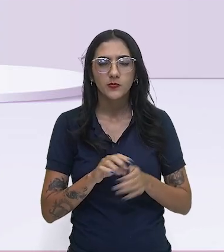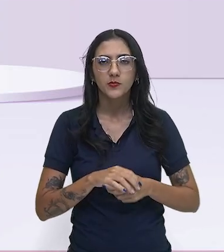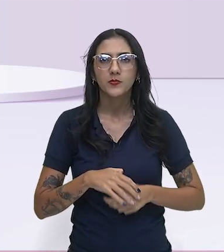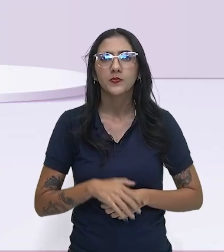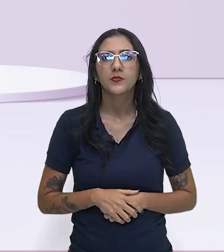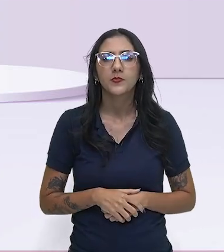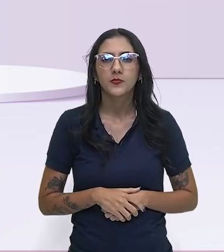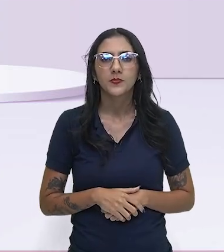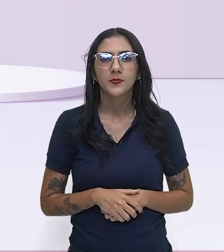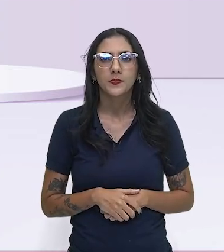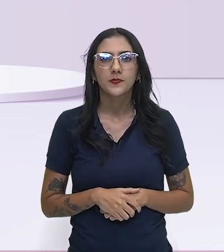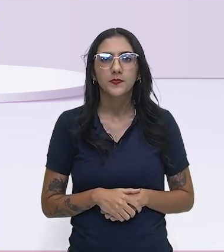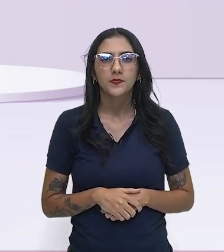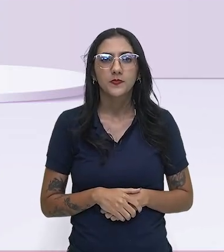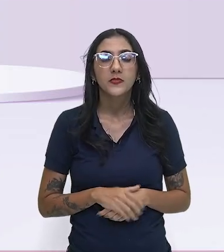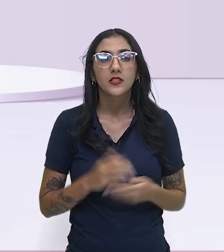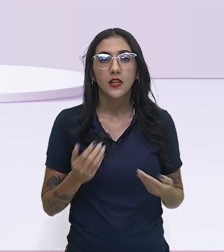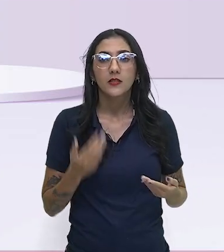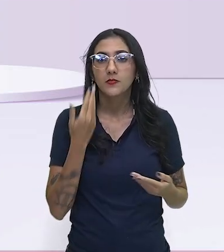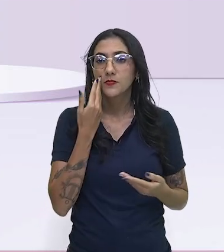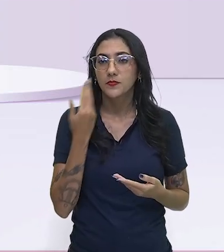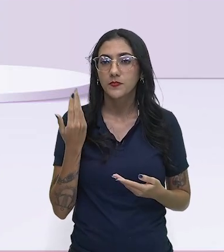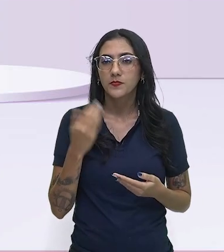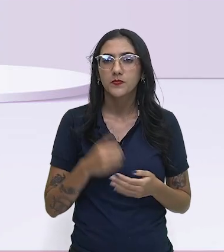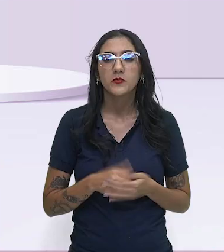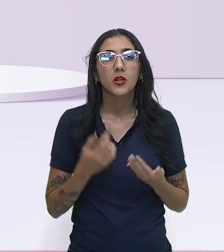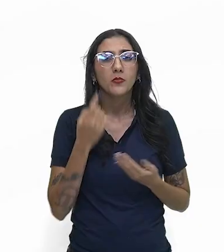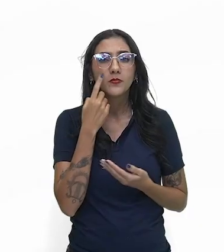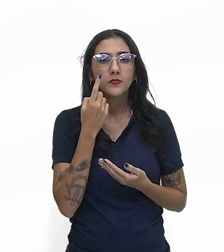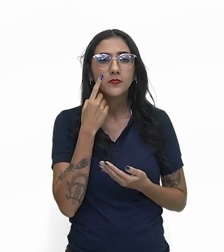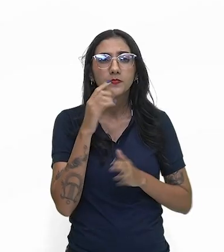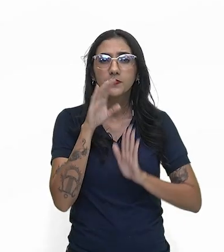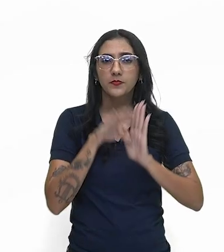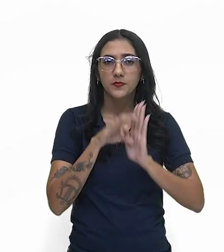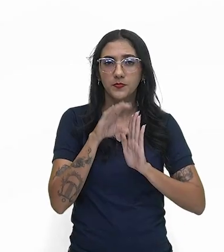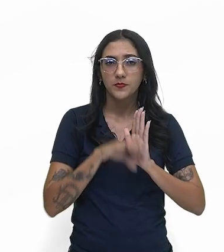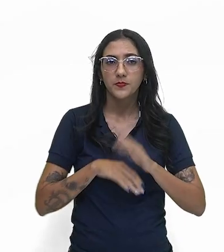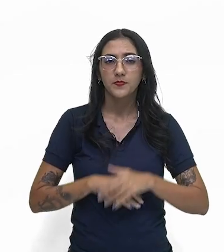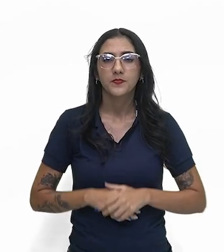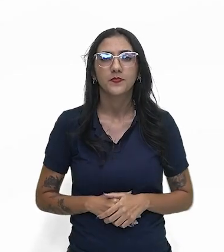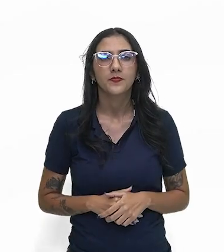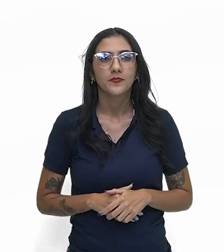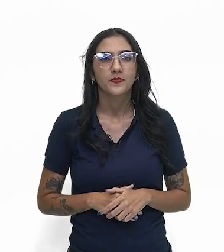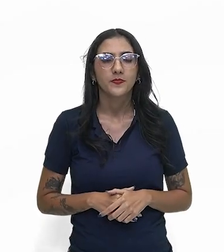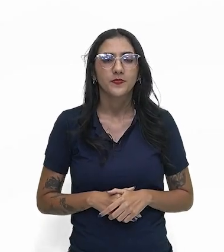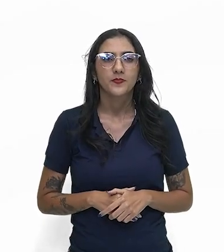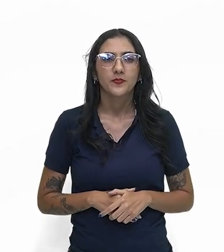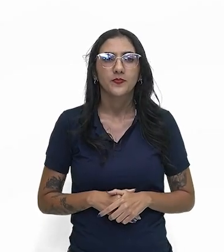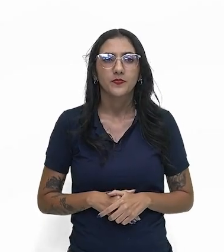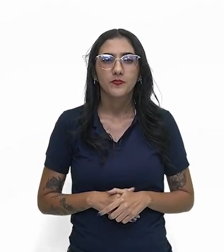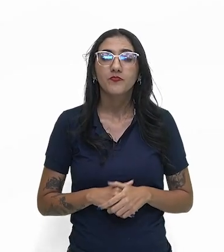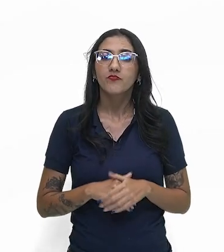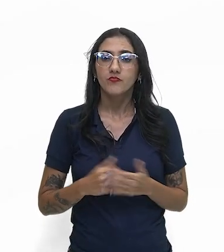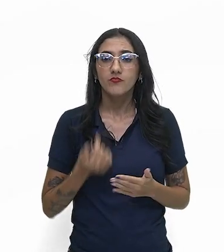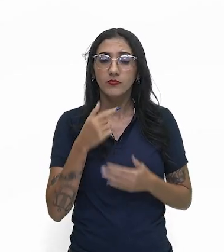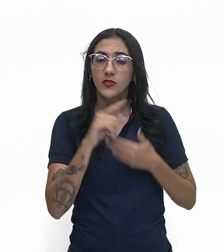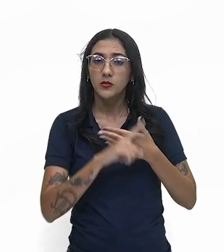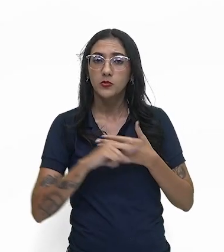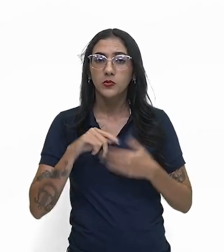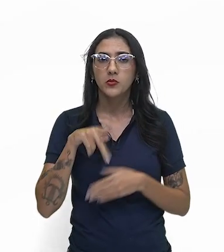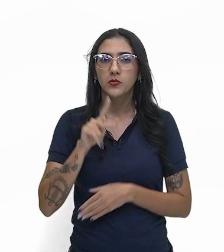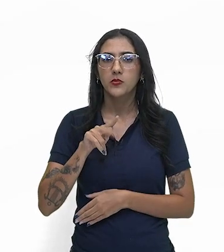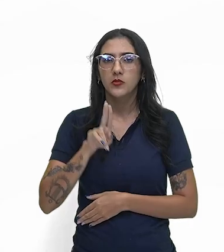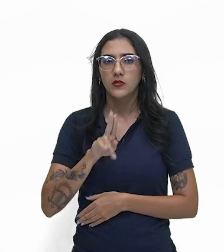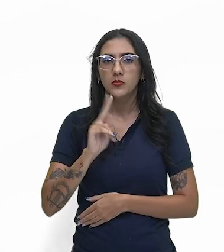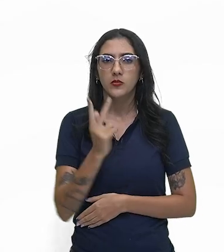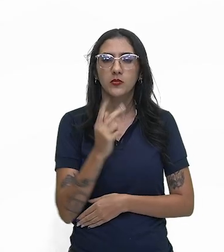E aqui nós temos, então, a revolução científica. Vamos ver um pouco sobre isso. Então, o Thomas Kuhn, ele vai